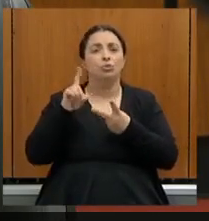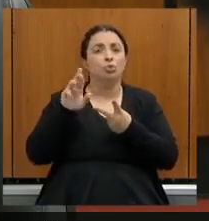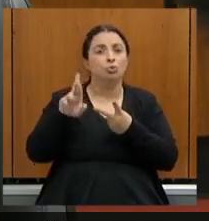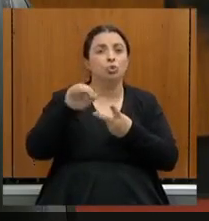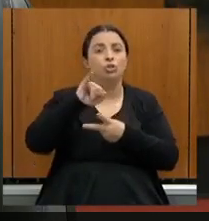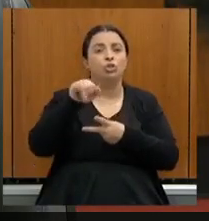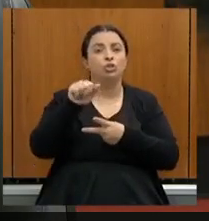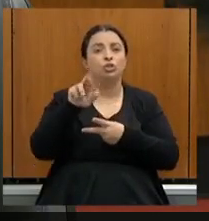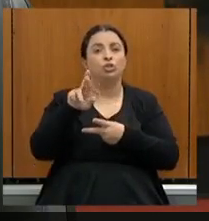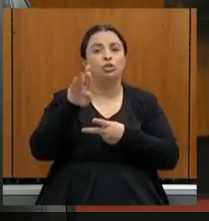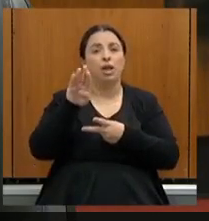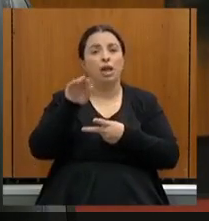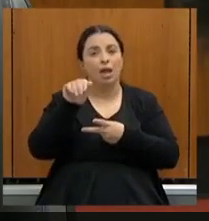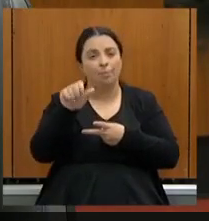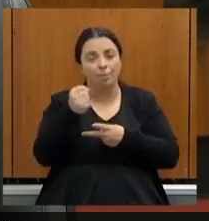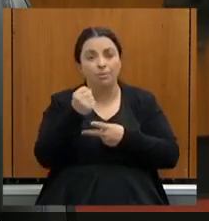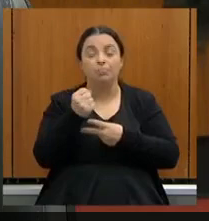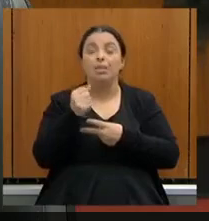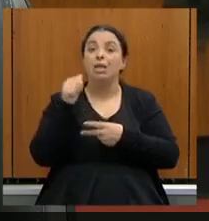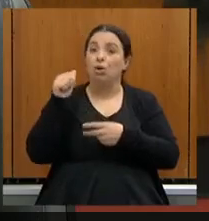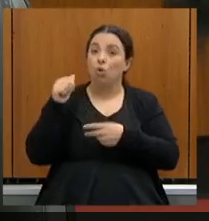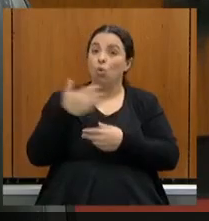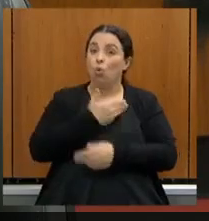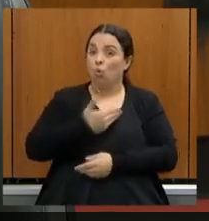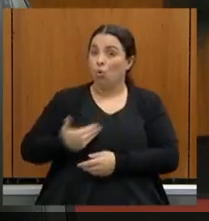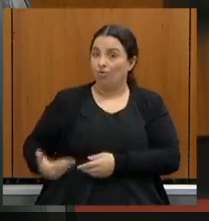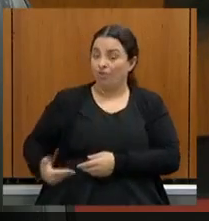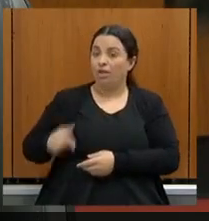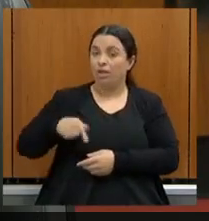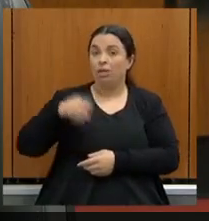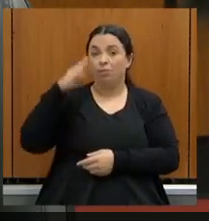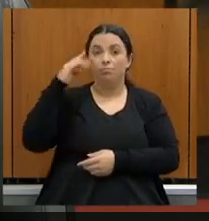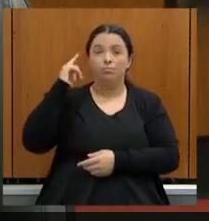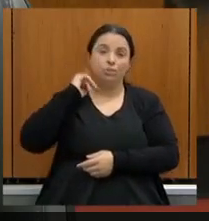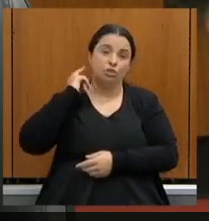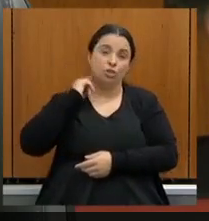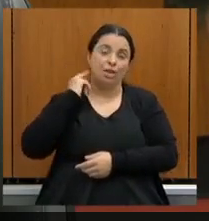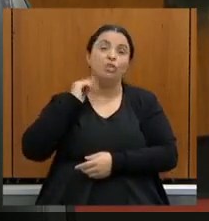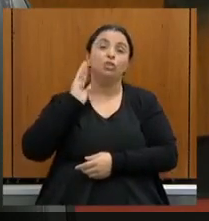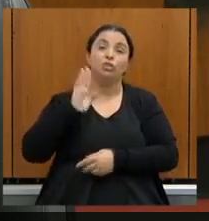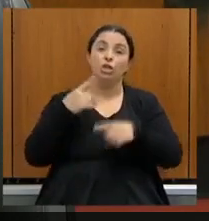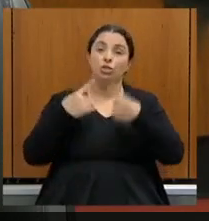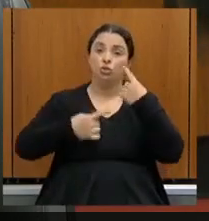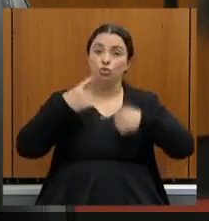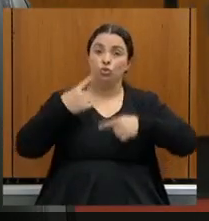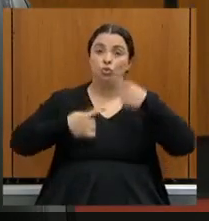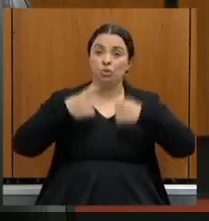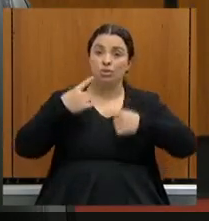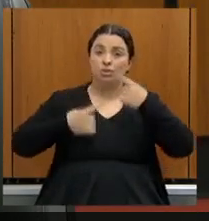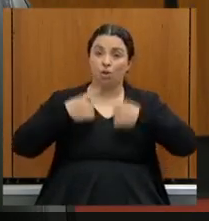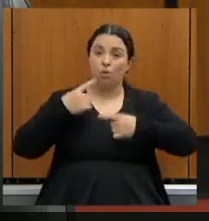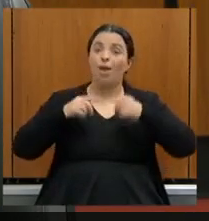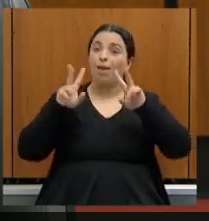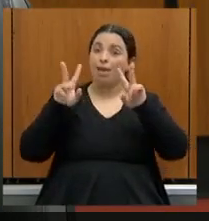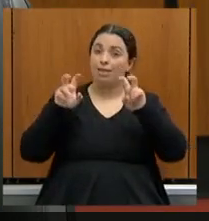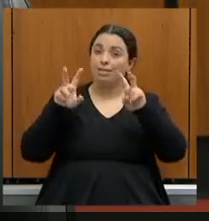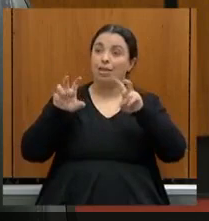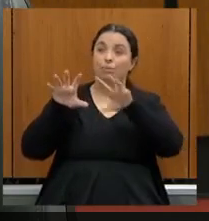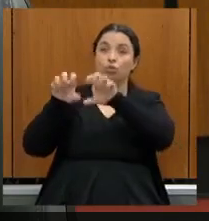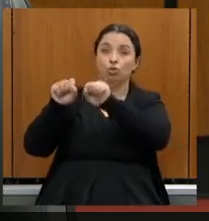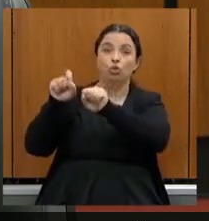nós discutimos a questão do tombamento, só que apareceram aí,